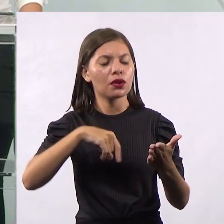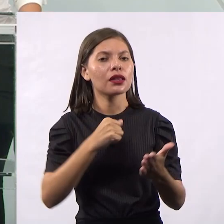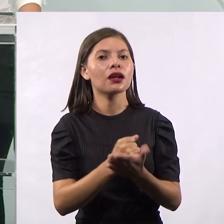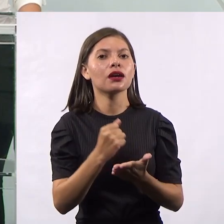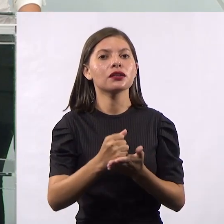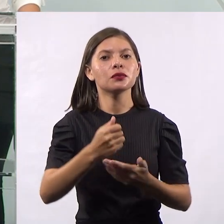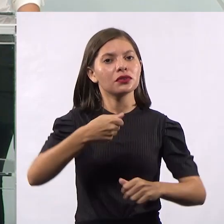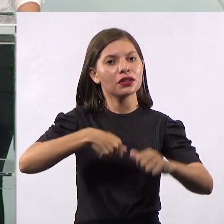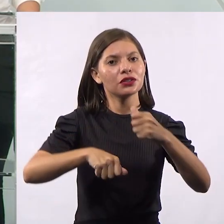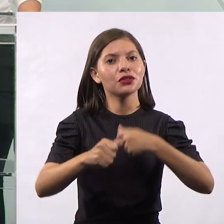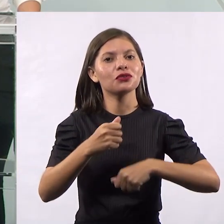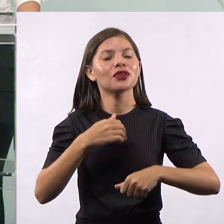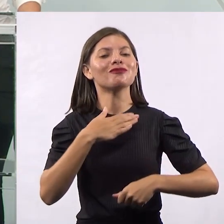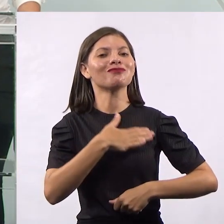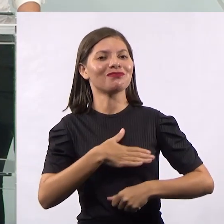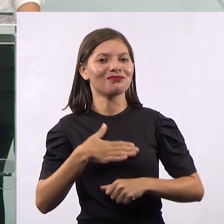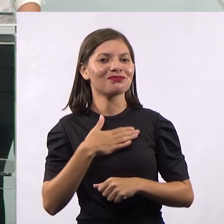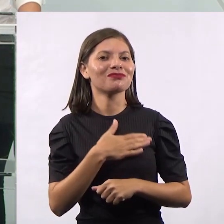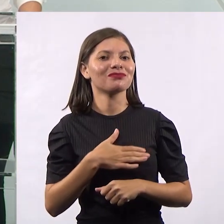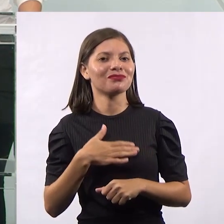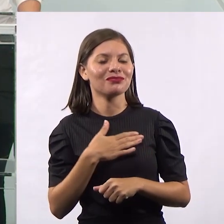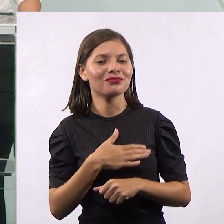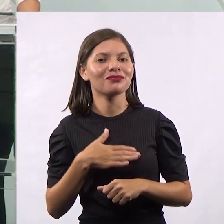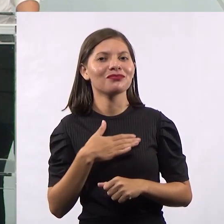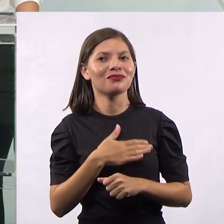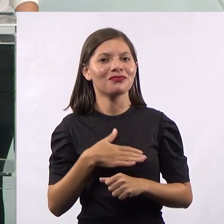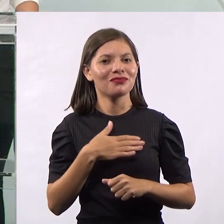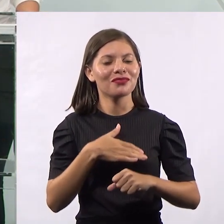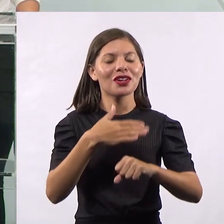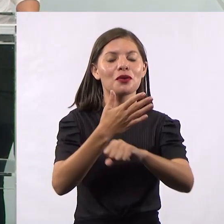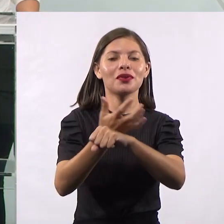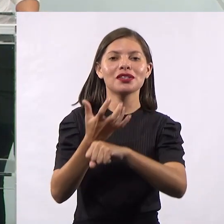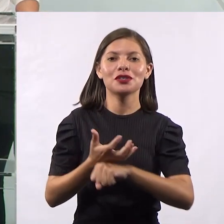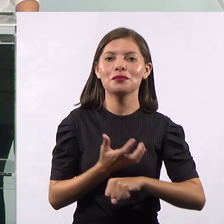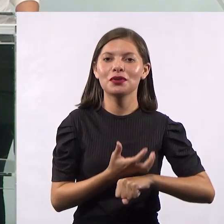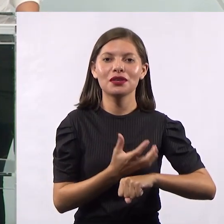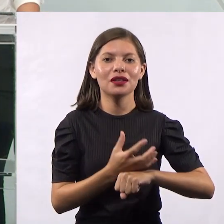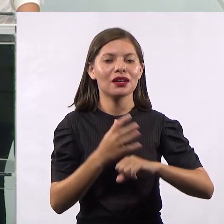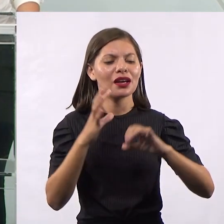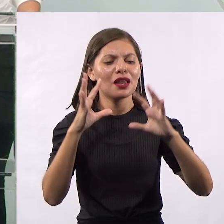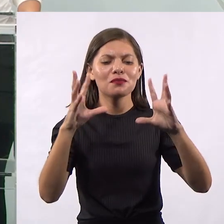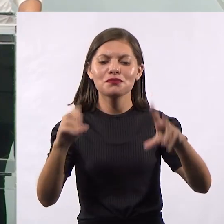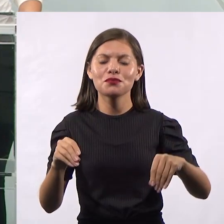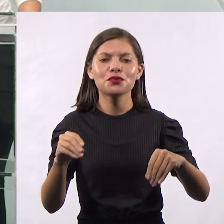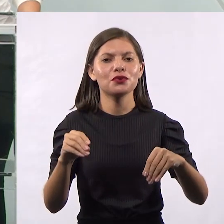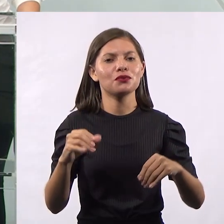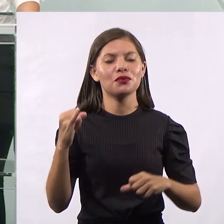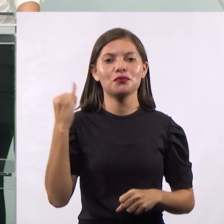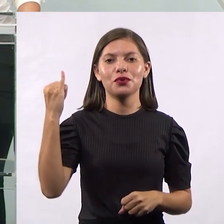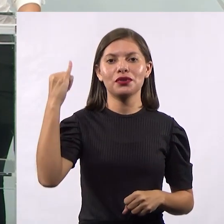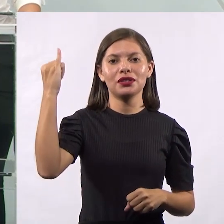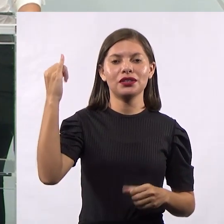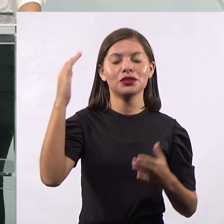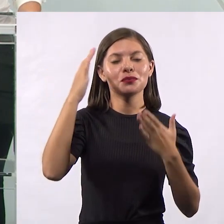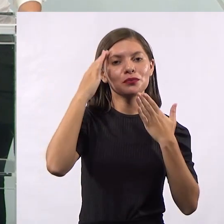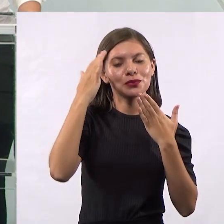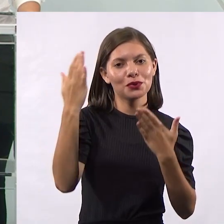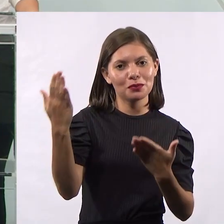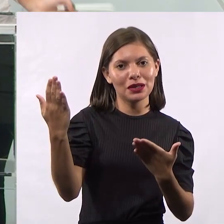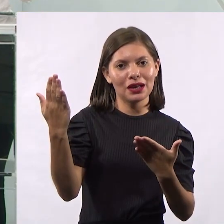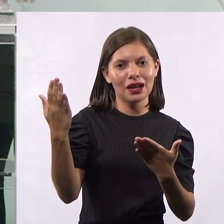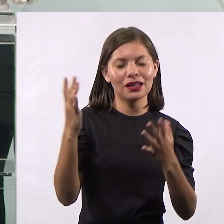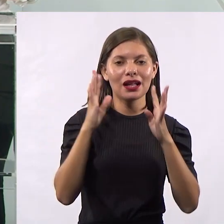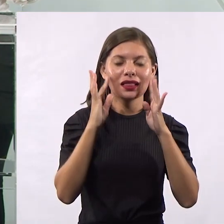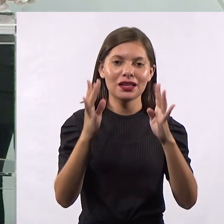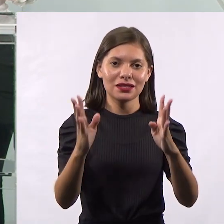contratos administrativos e vai ser conquistado pela disciplina, porque ela é muito importante, tá? Então,